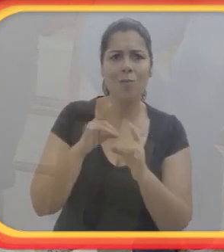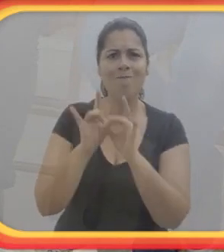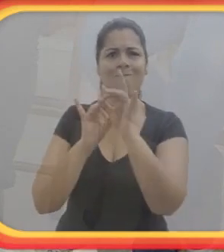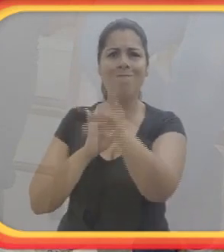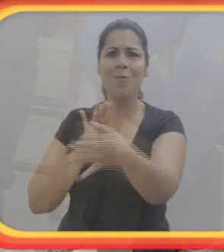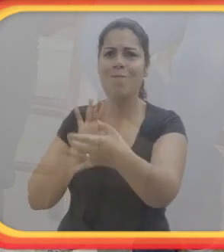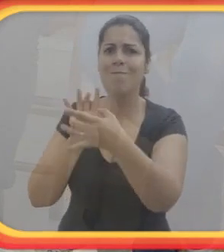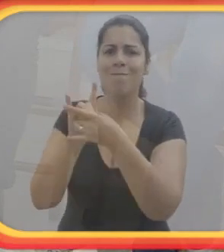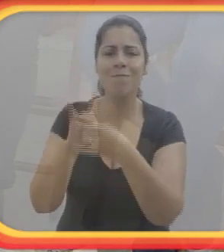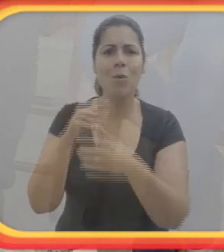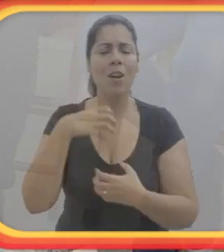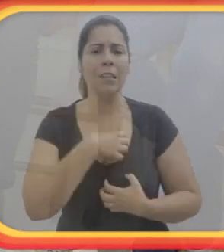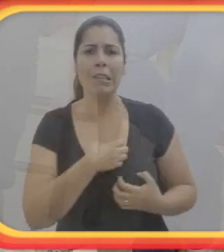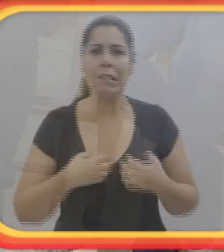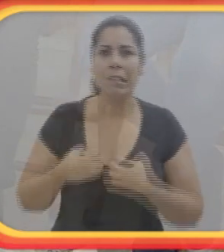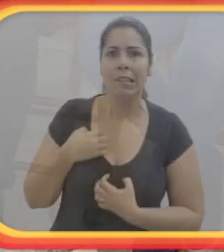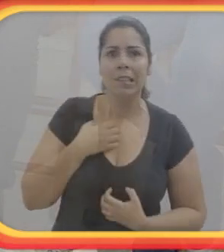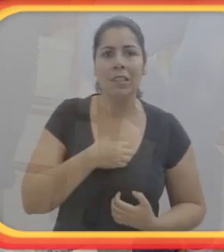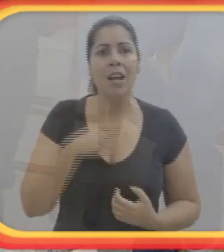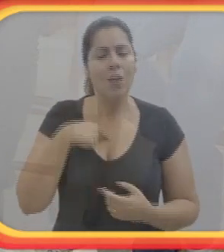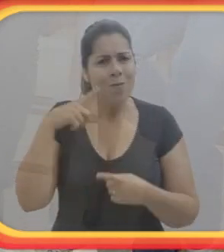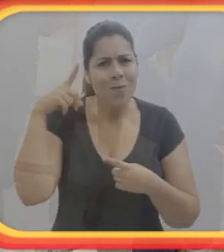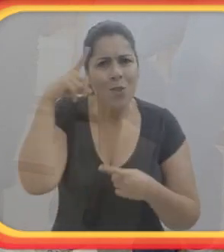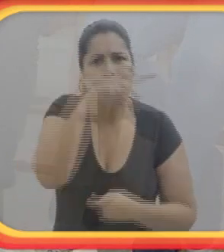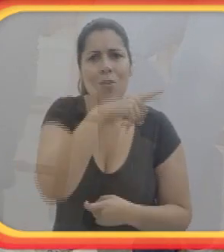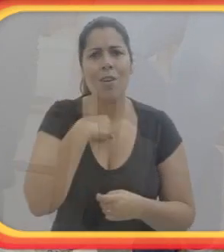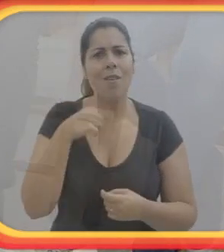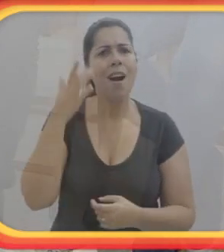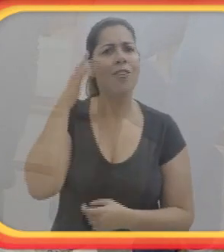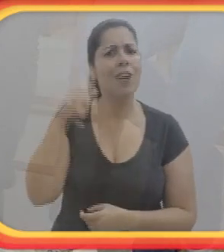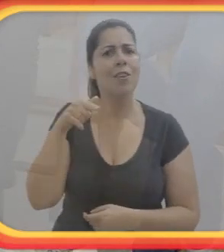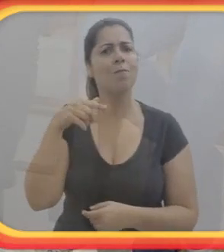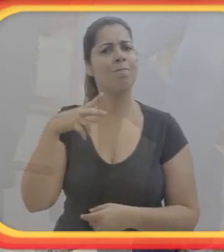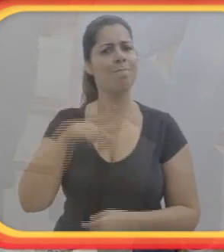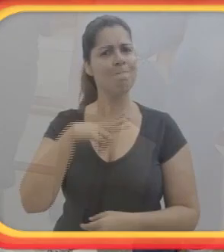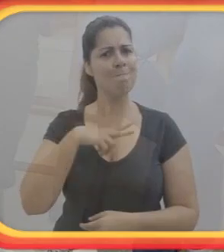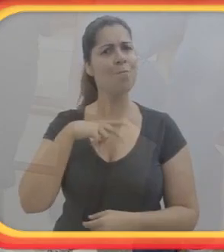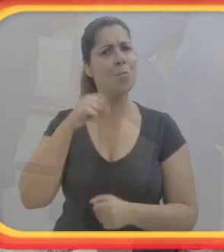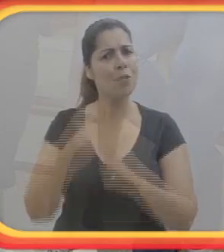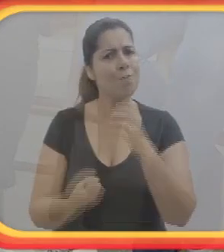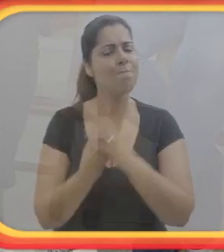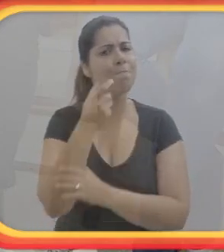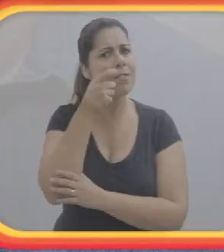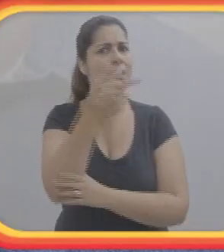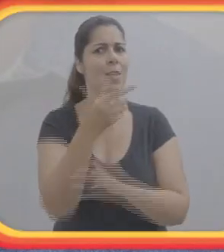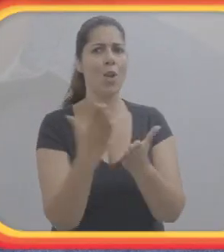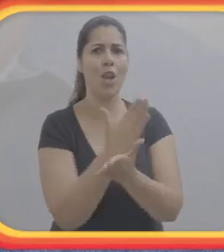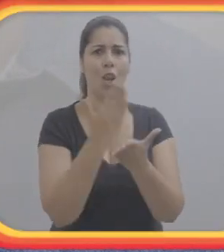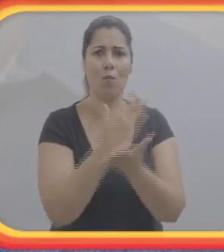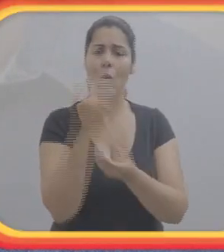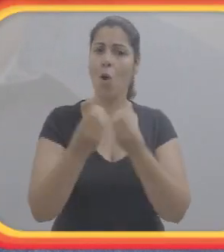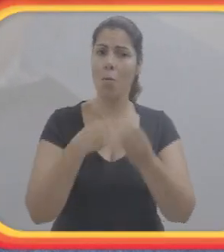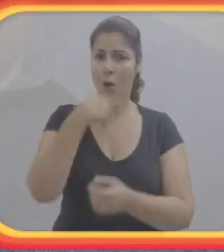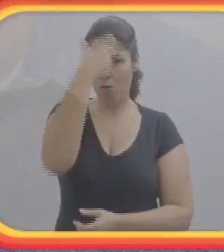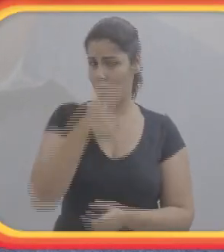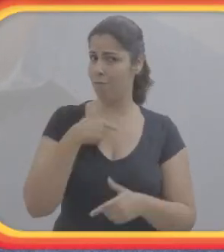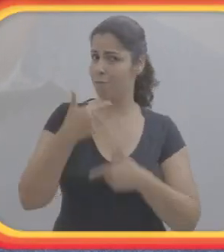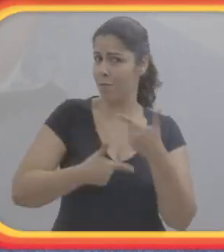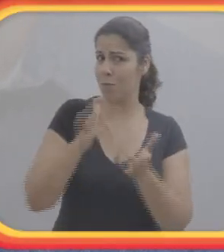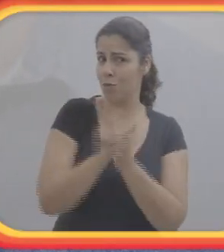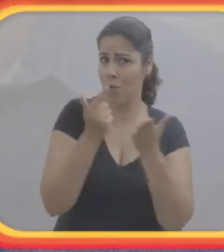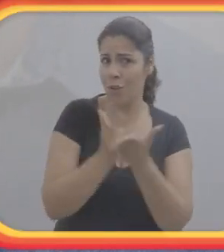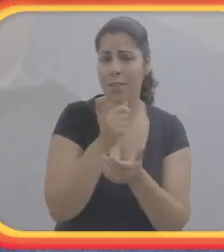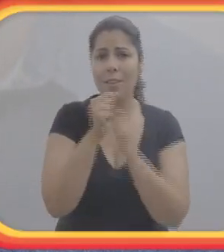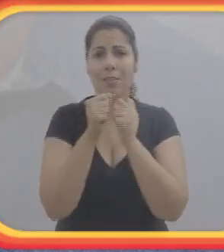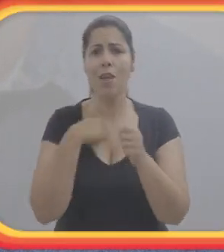mim gerou outros sentimentos, outras dificuldades. Achei que essa particularidade poderia ser interessante no livro. Como eu sou jornalista e vivo de